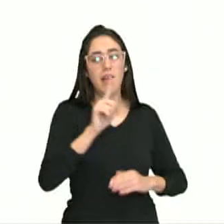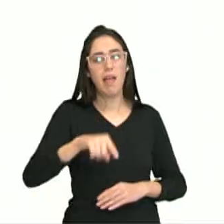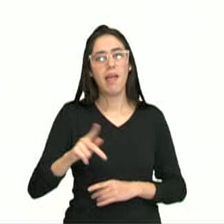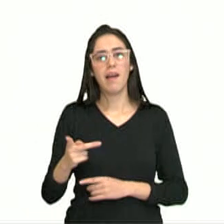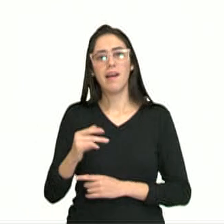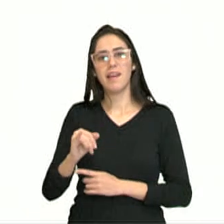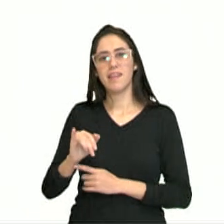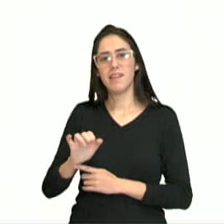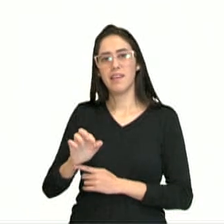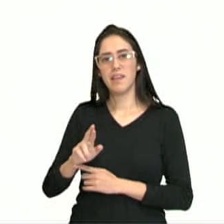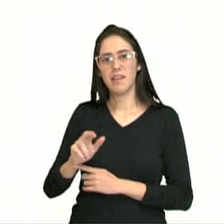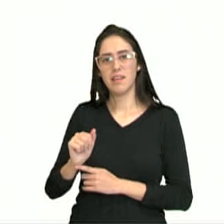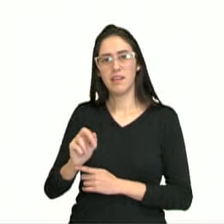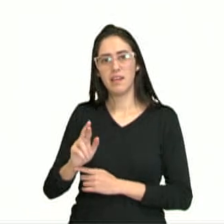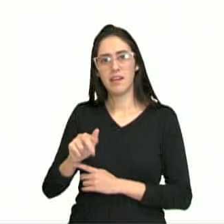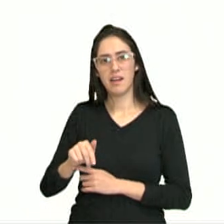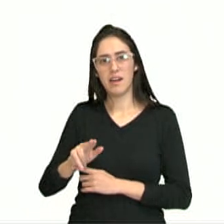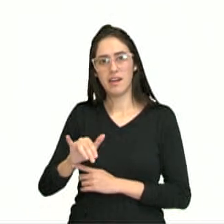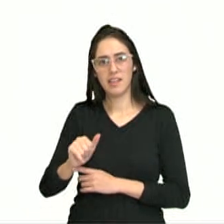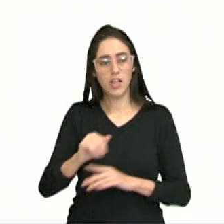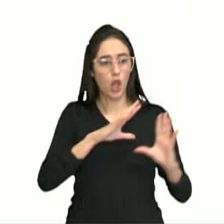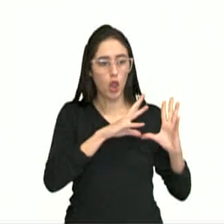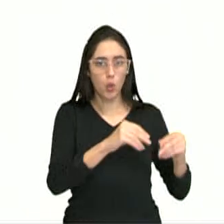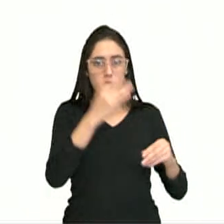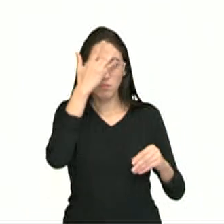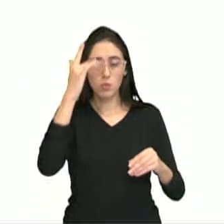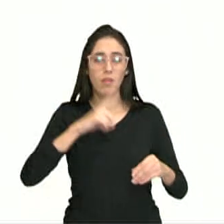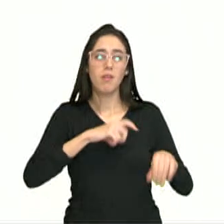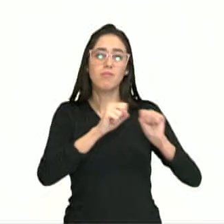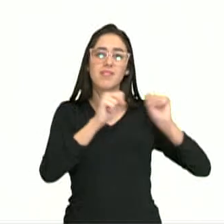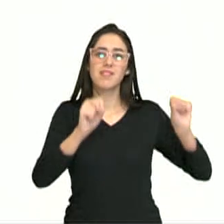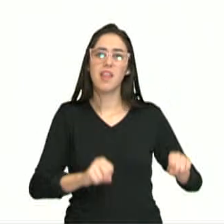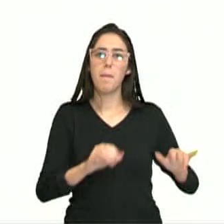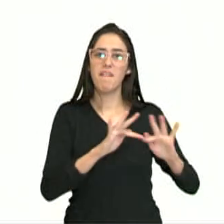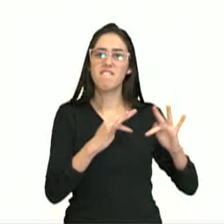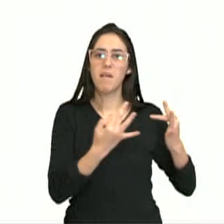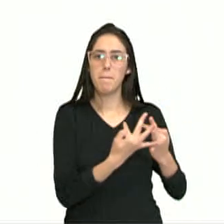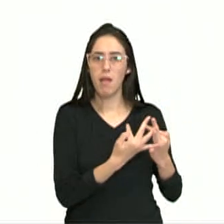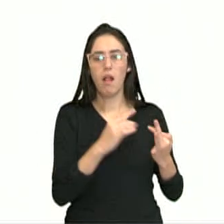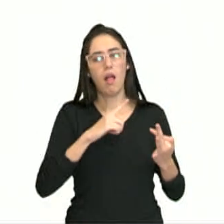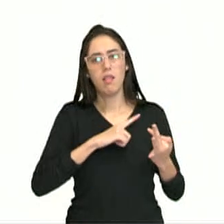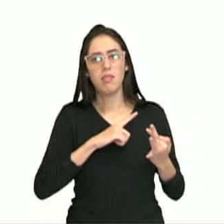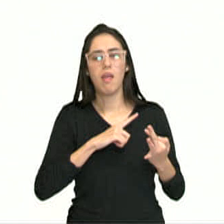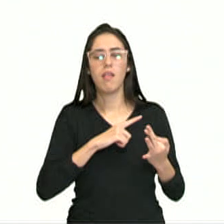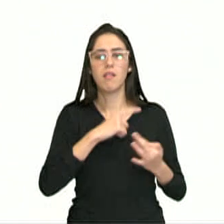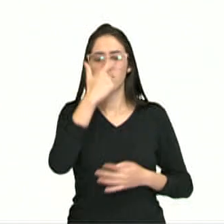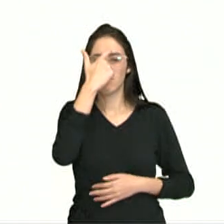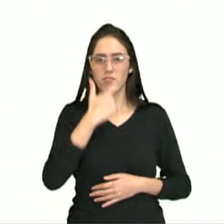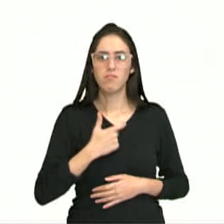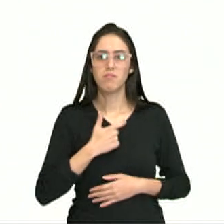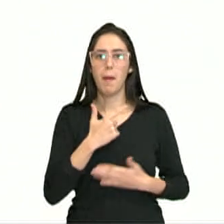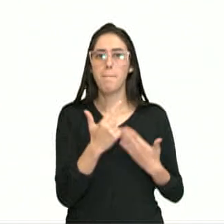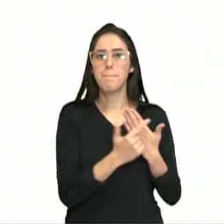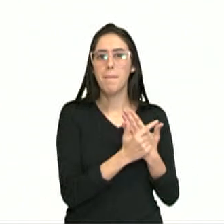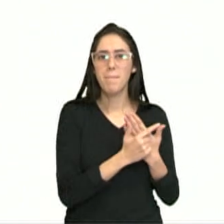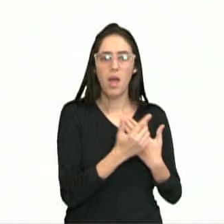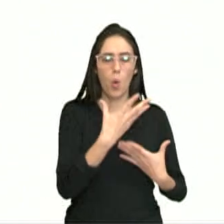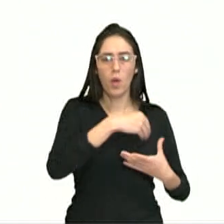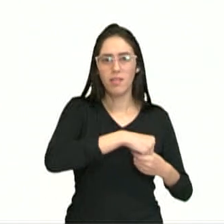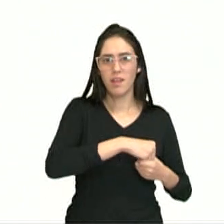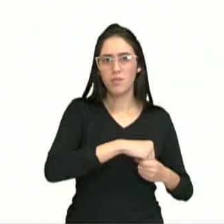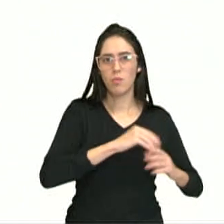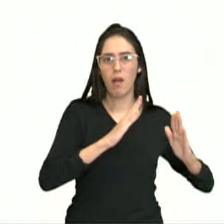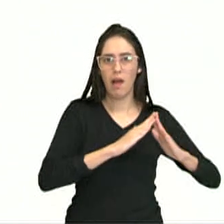hierarquia, onde todas as pessoas são colocadas em um sistema de relações familiares. Então, você tem o seu papel social dentro de casa. Você,